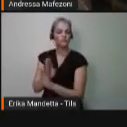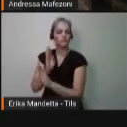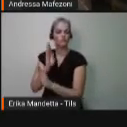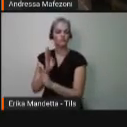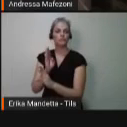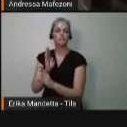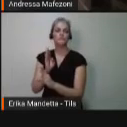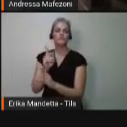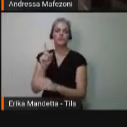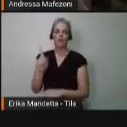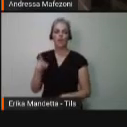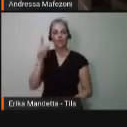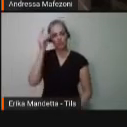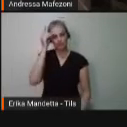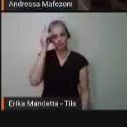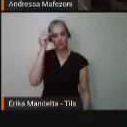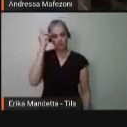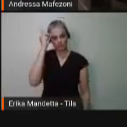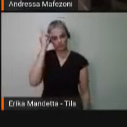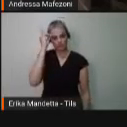a deficiência intelectual.